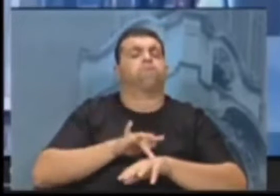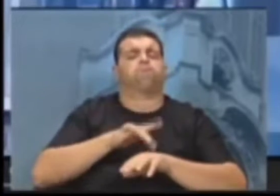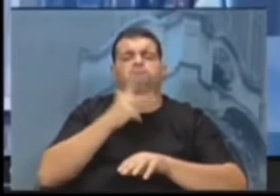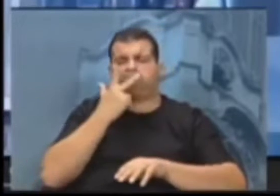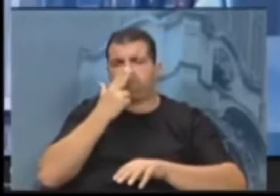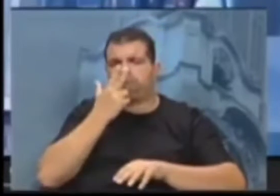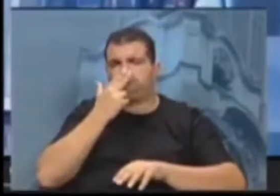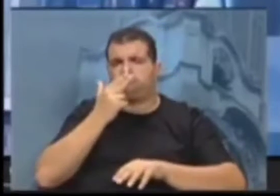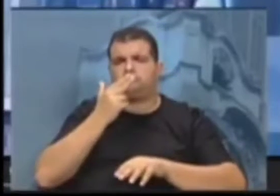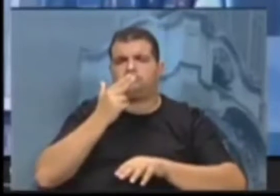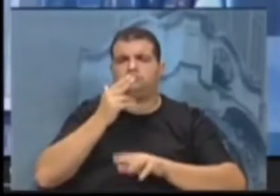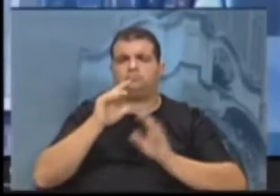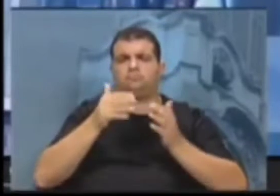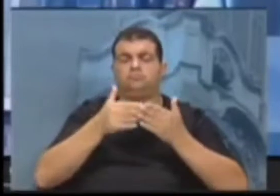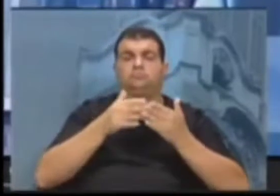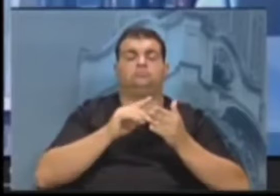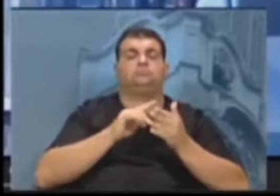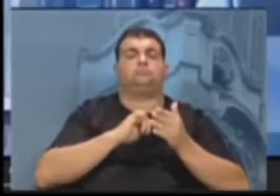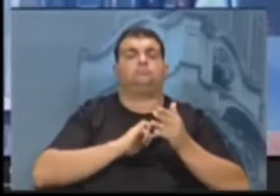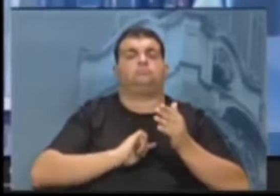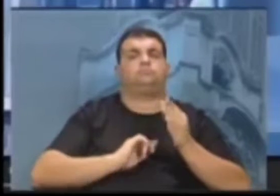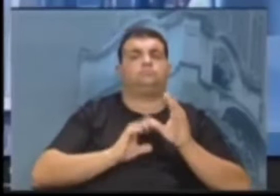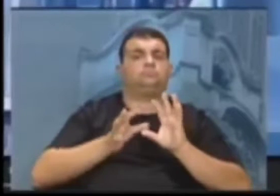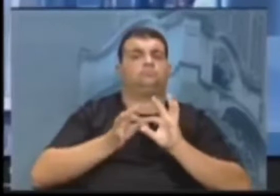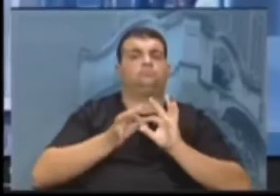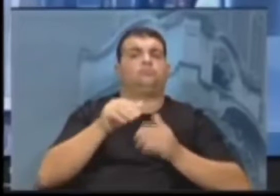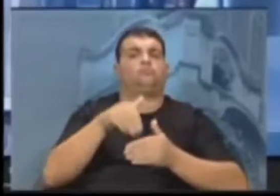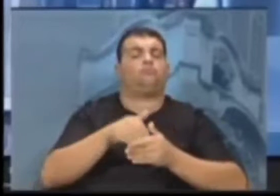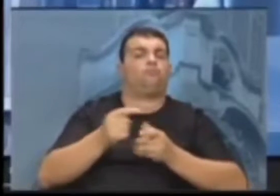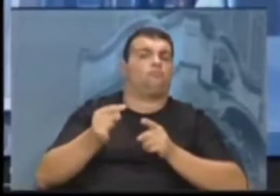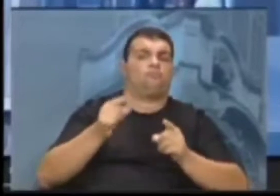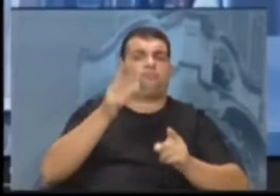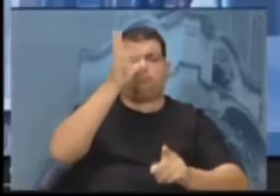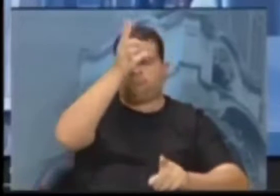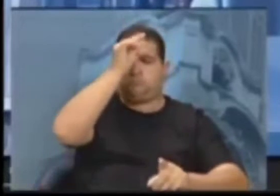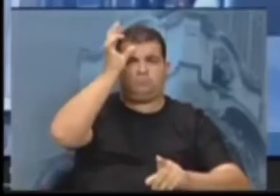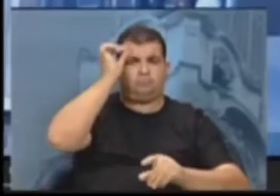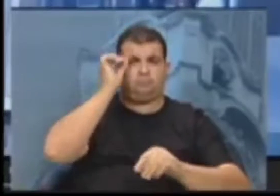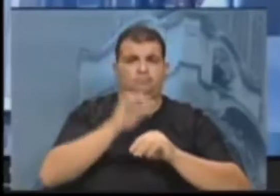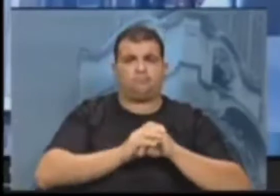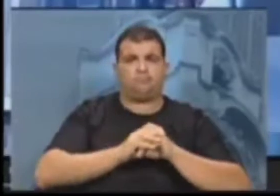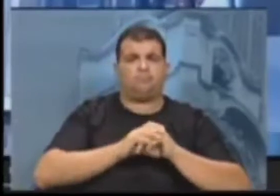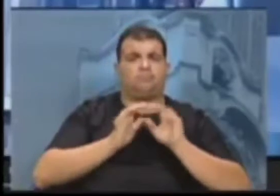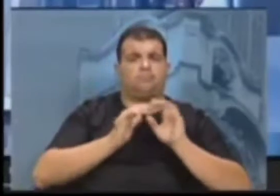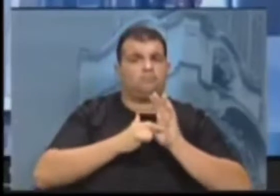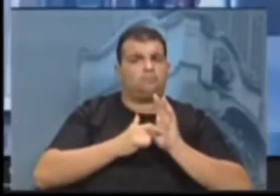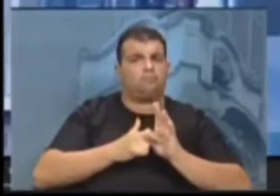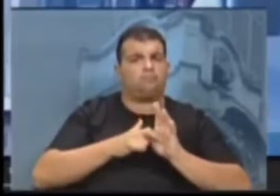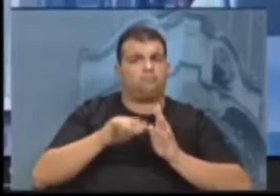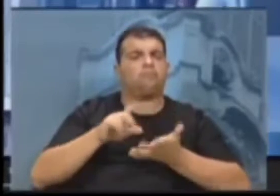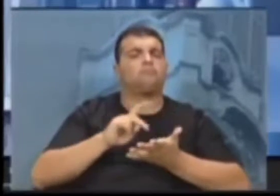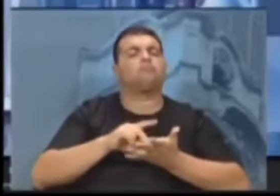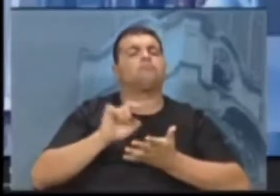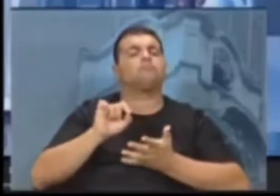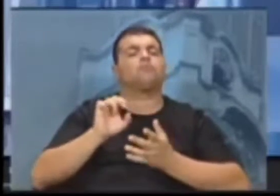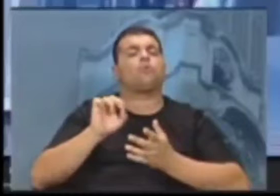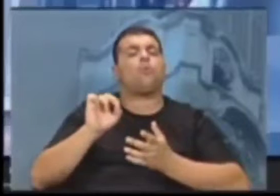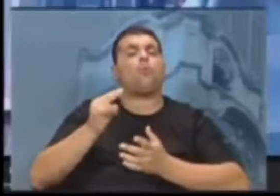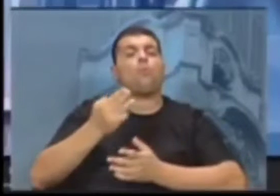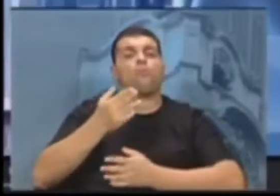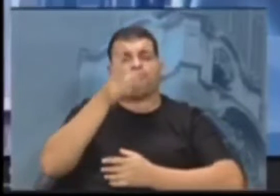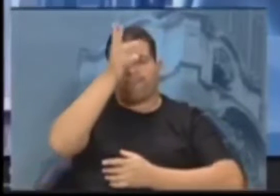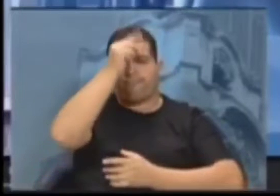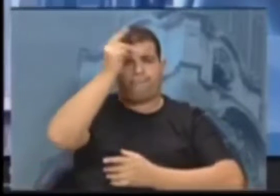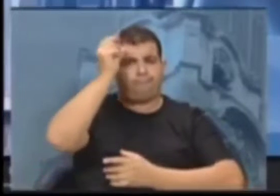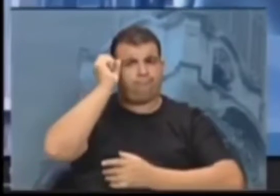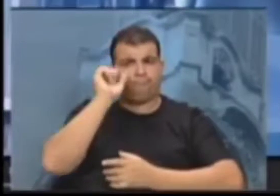aparentemente, em que a base aliada votou contra o seu próprio prefeito, demonstrando que, na verdade, ou o prefeito não